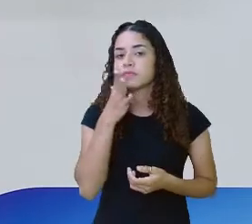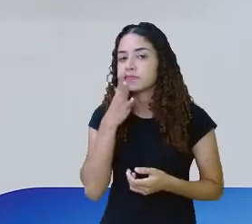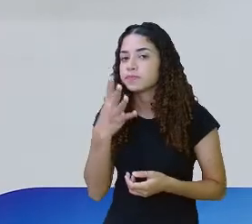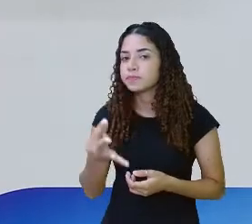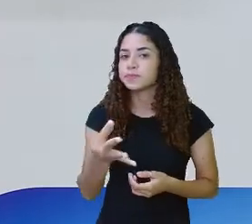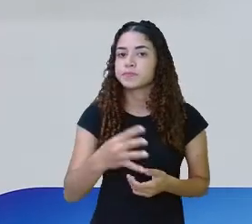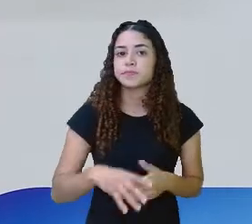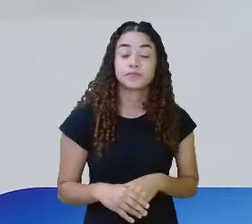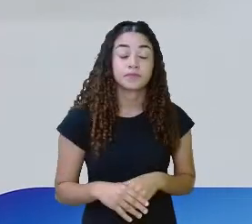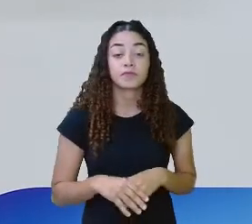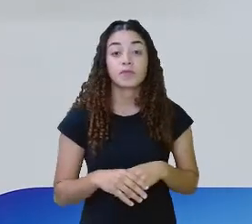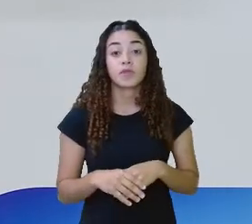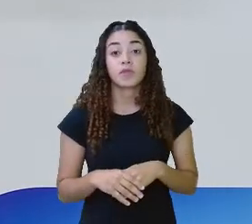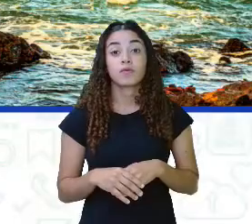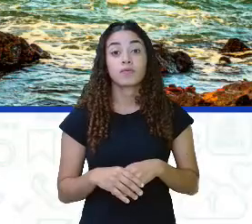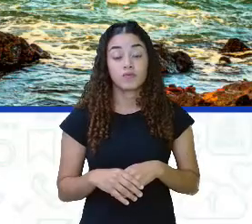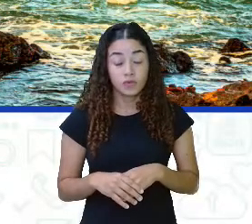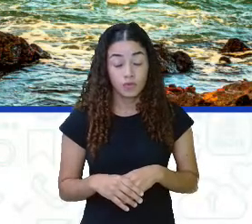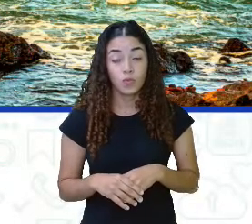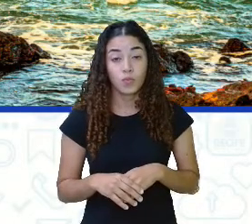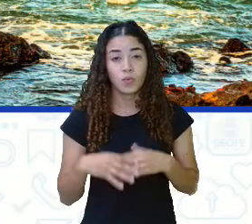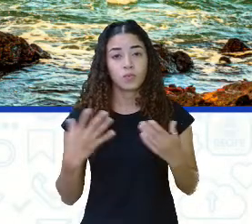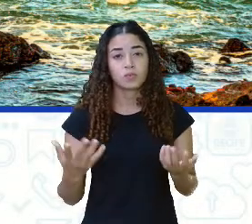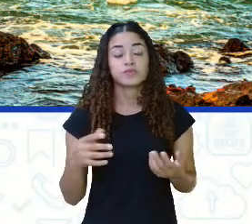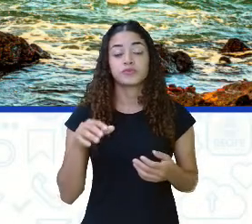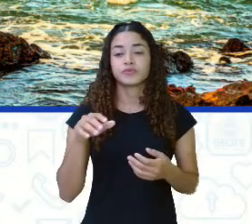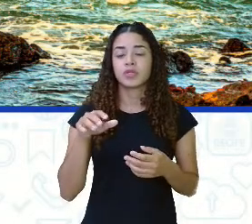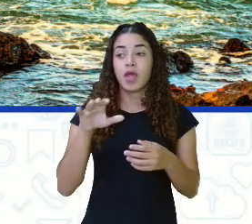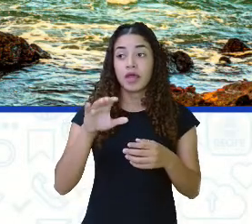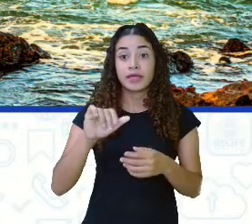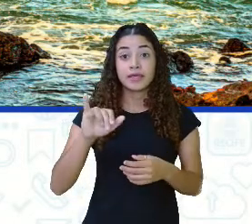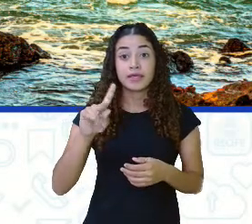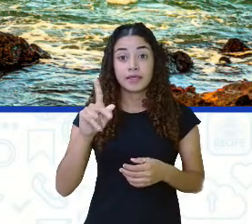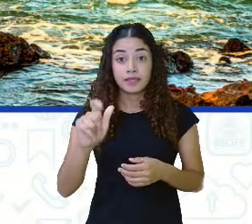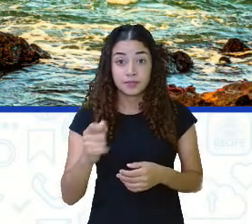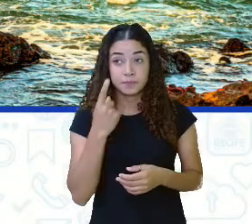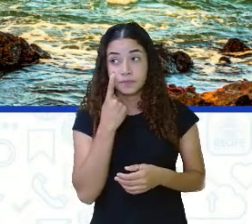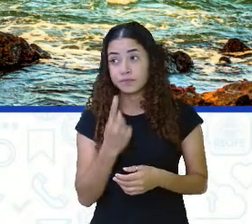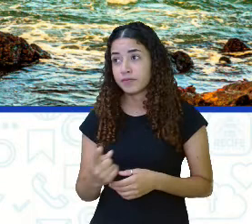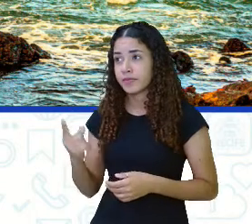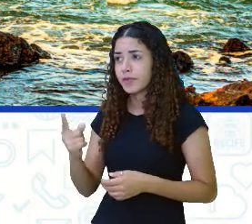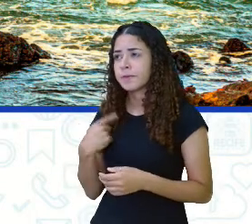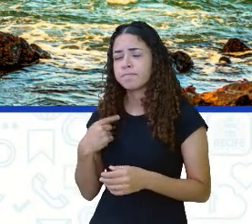Ilhas Galápagos, ele fez várias observações,